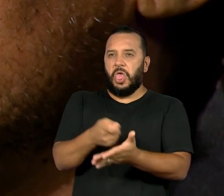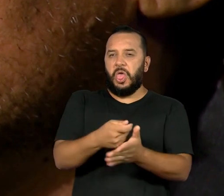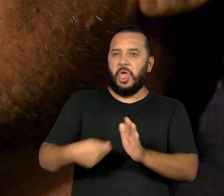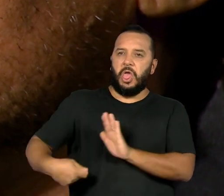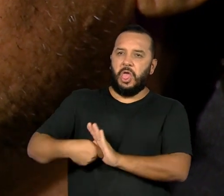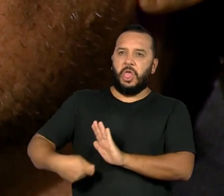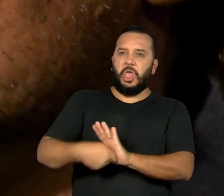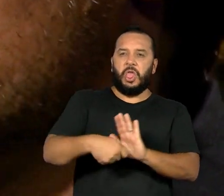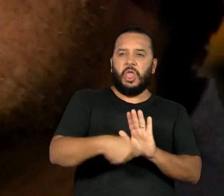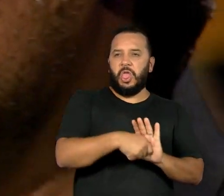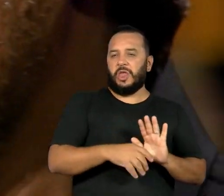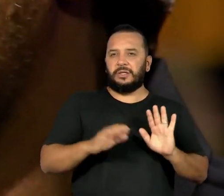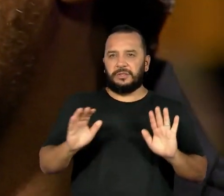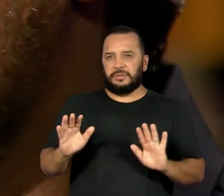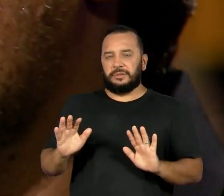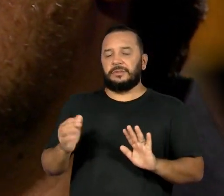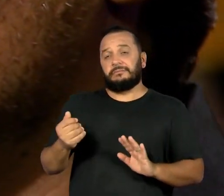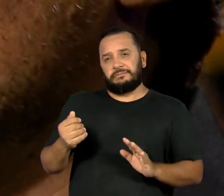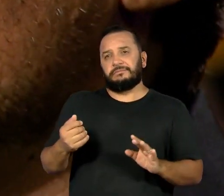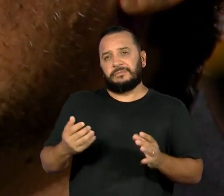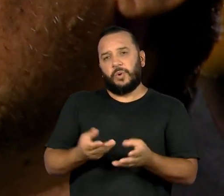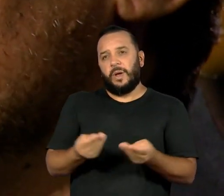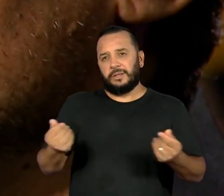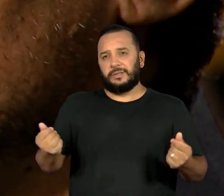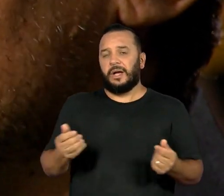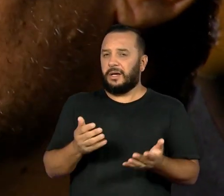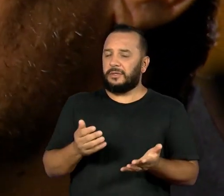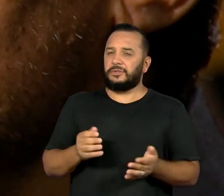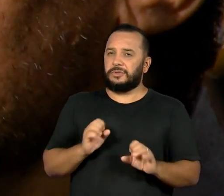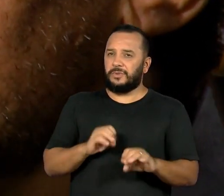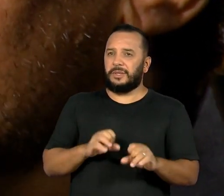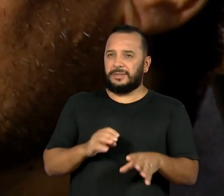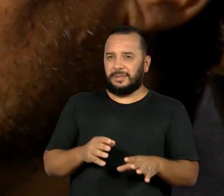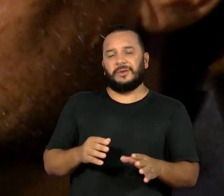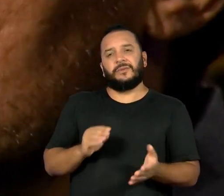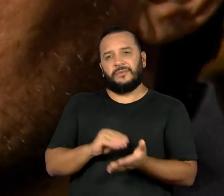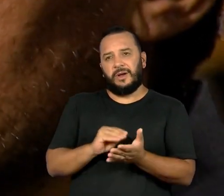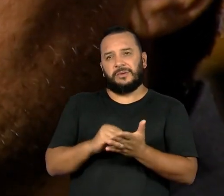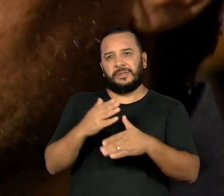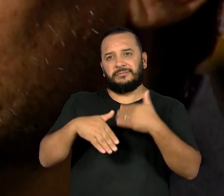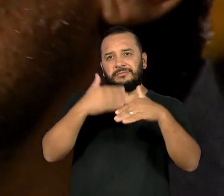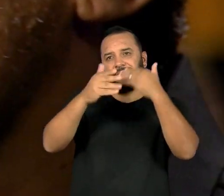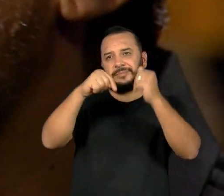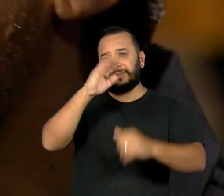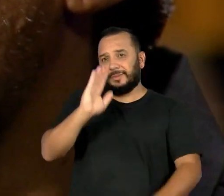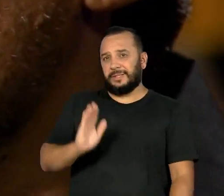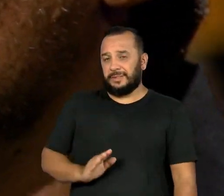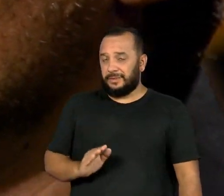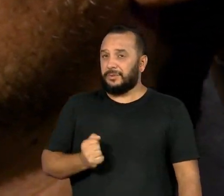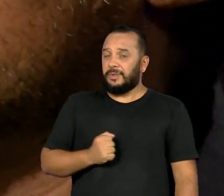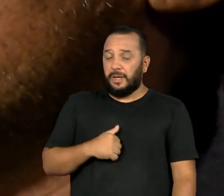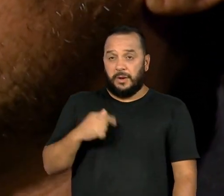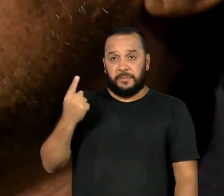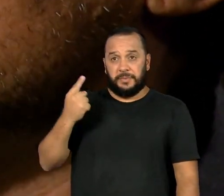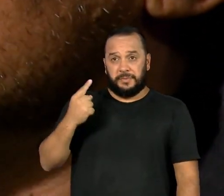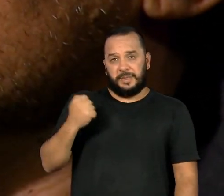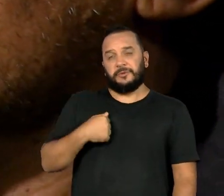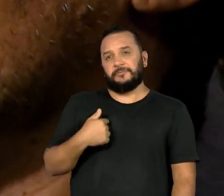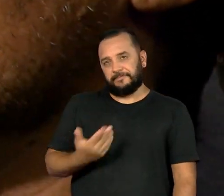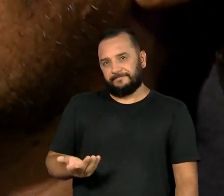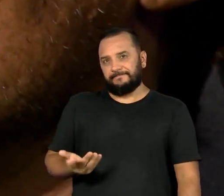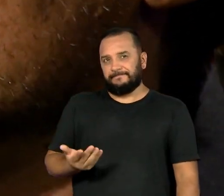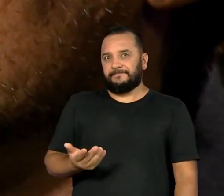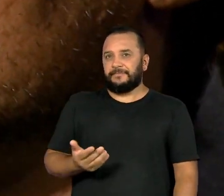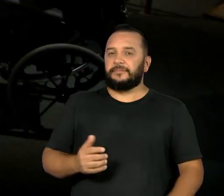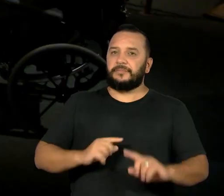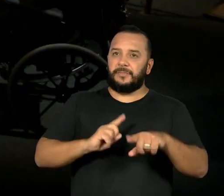a uma qualidade de educação ainda muito insuficiente no Brasil. Então, acho que esse é o primeiro nível, a primeira camada.